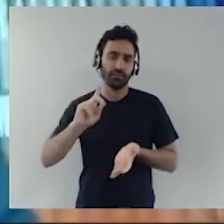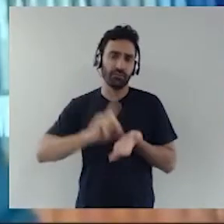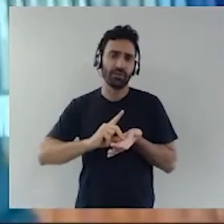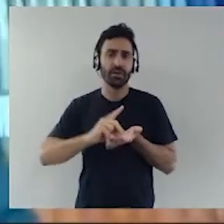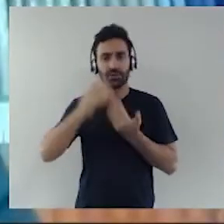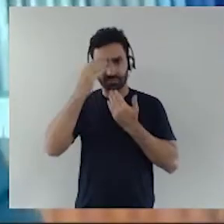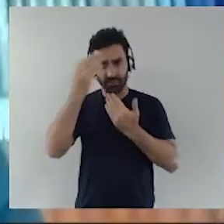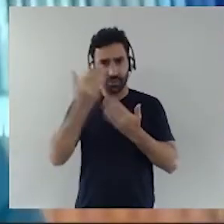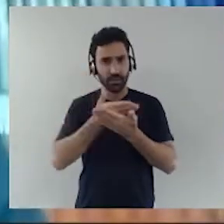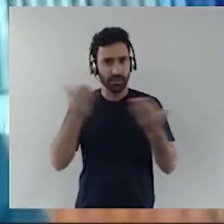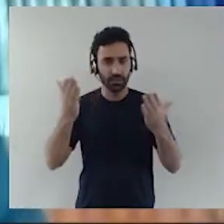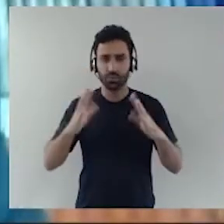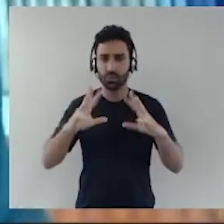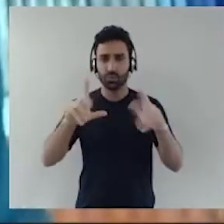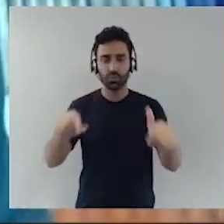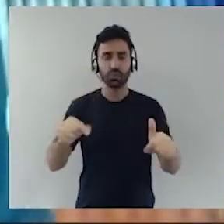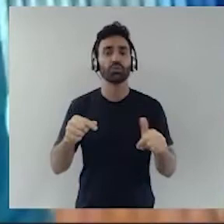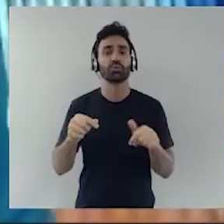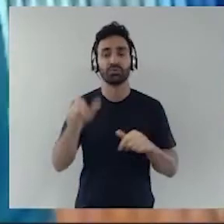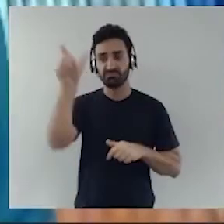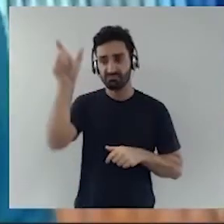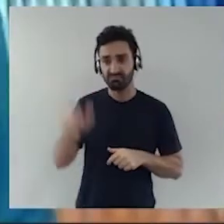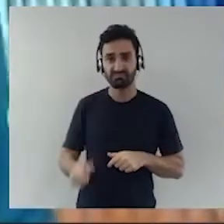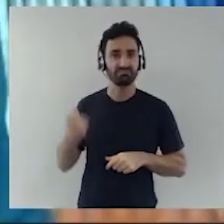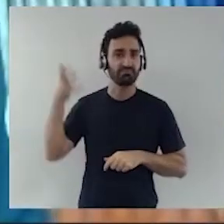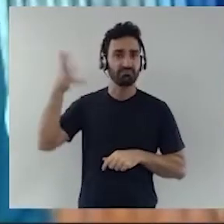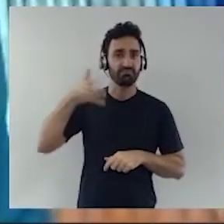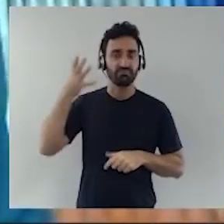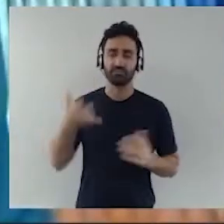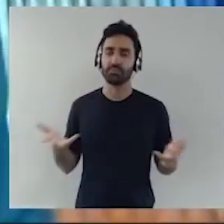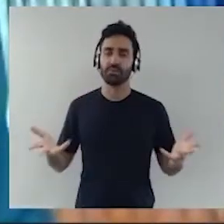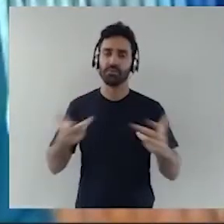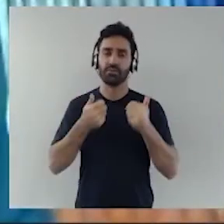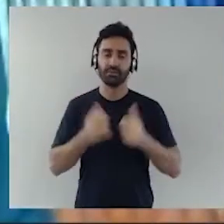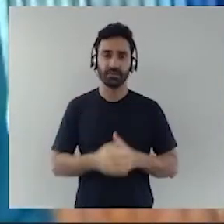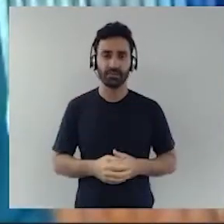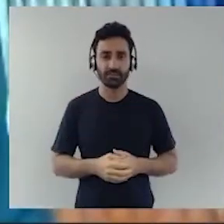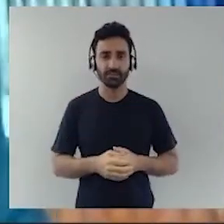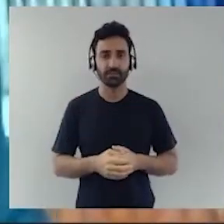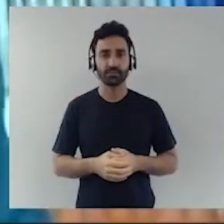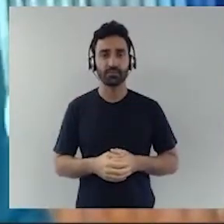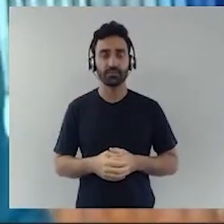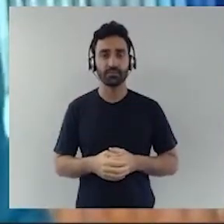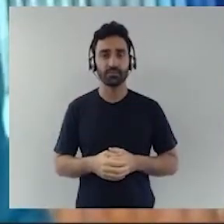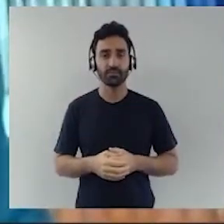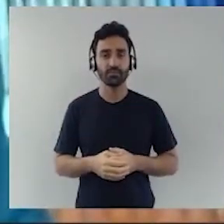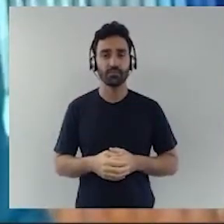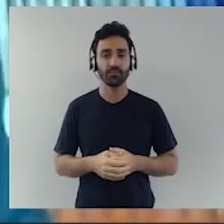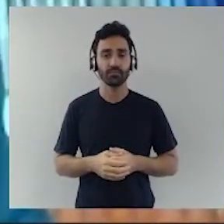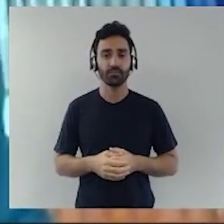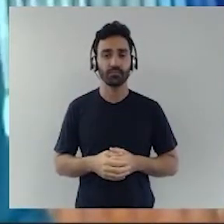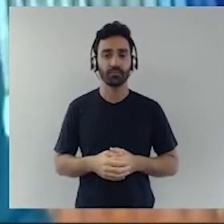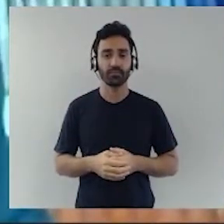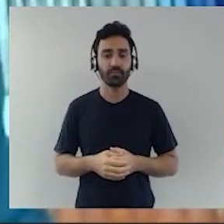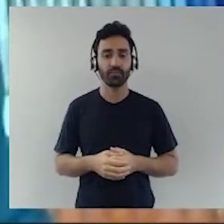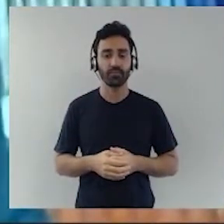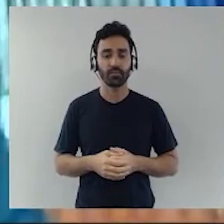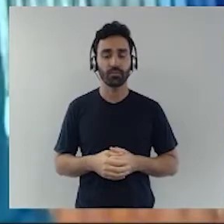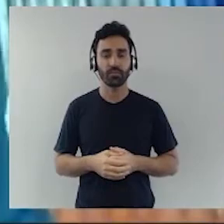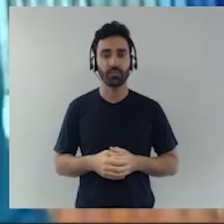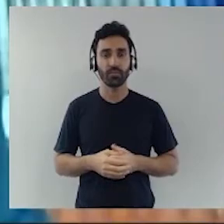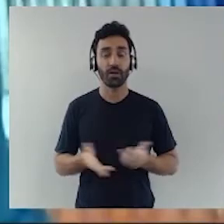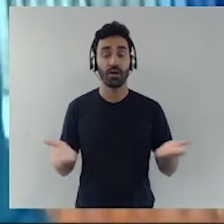agradecemos a sua imperiosa contribuição e de imediato já